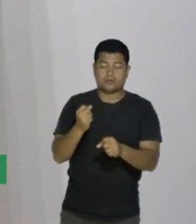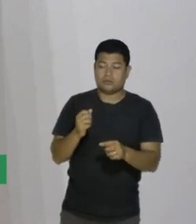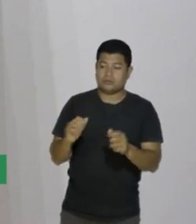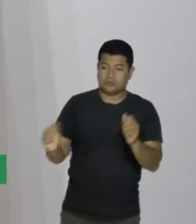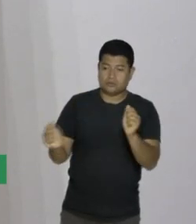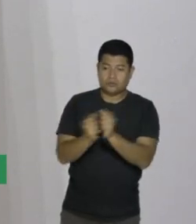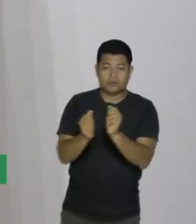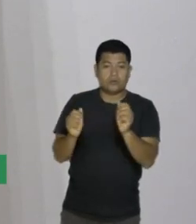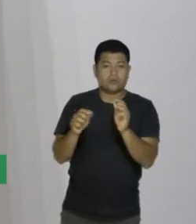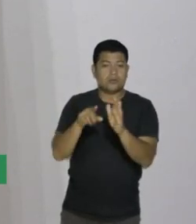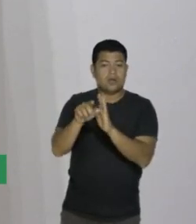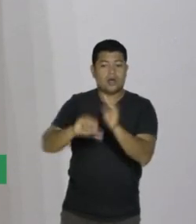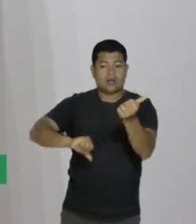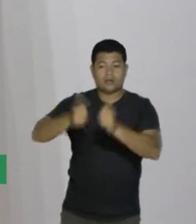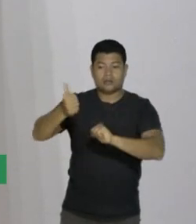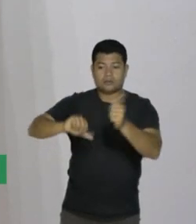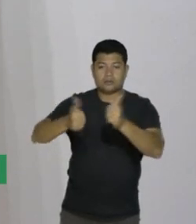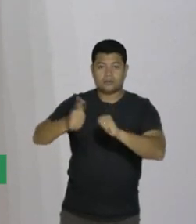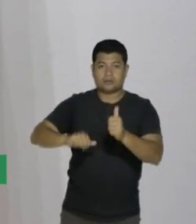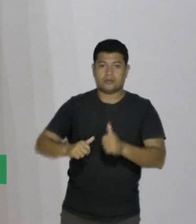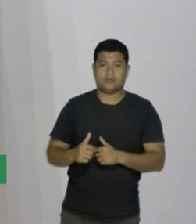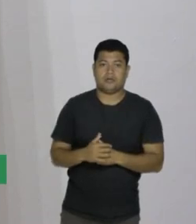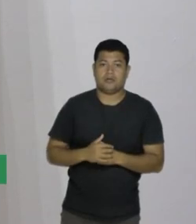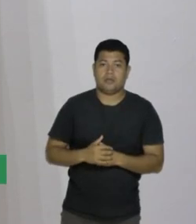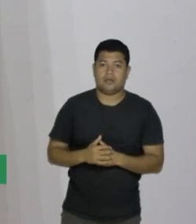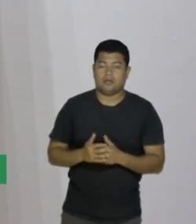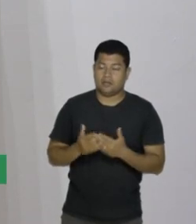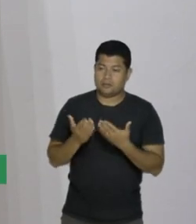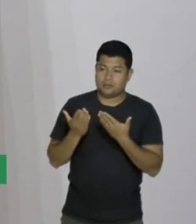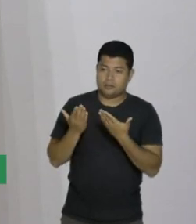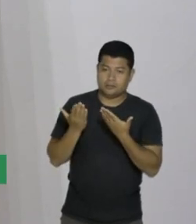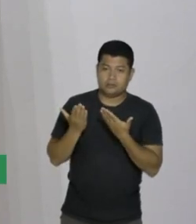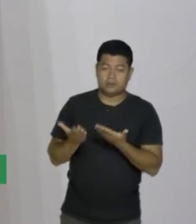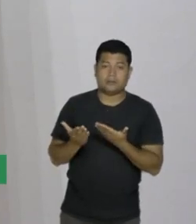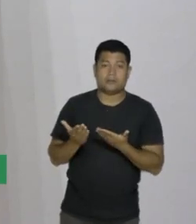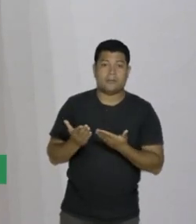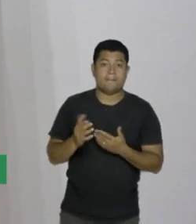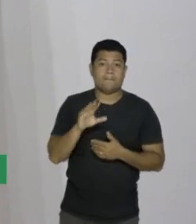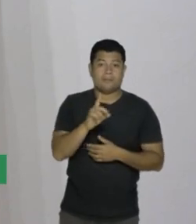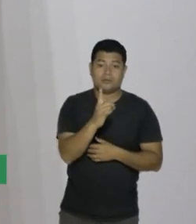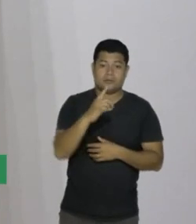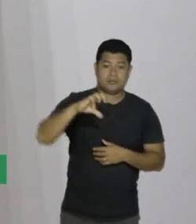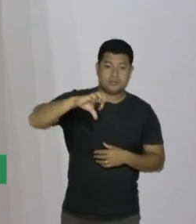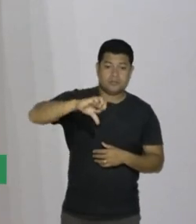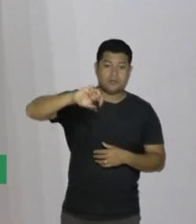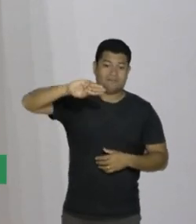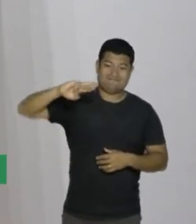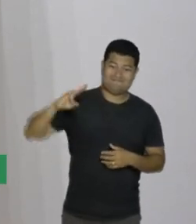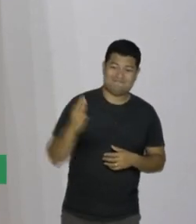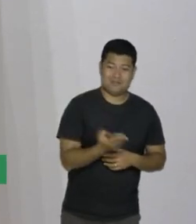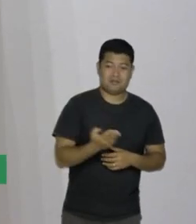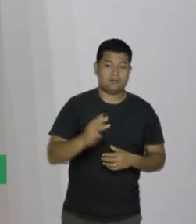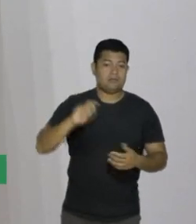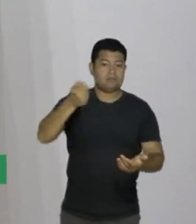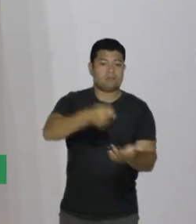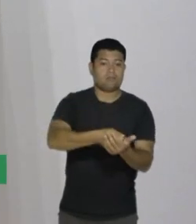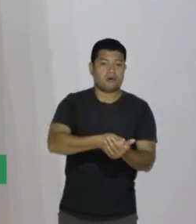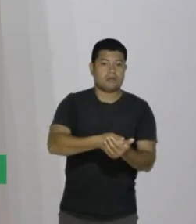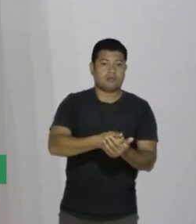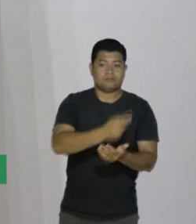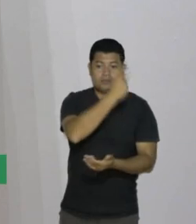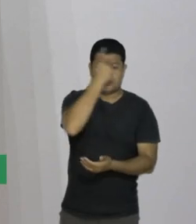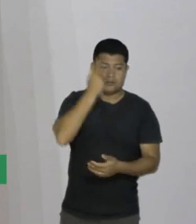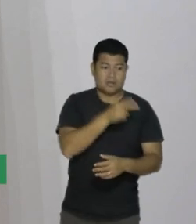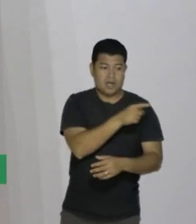milhões de reais de pagamentos foram feitos indevidamente ou seja para pessoas que não frequentavam a escola Porque não cumpriu